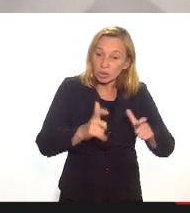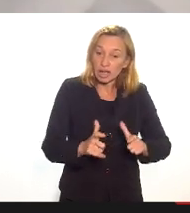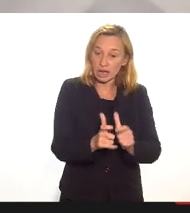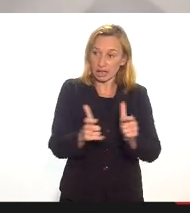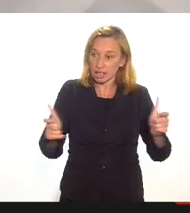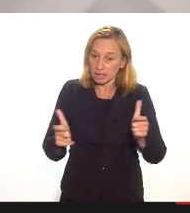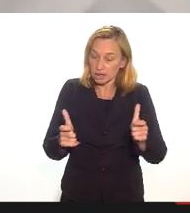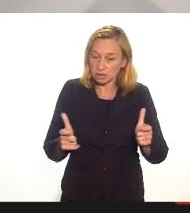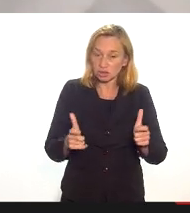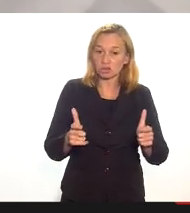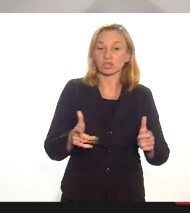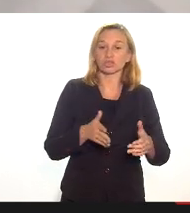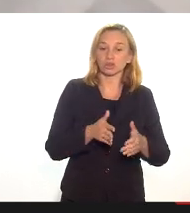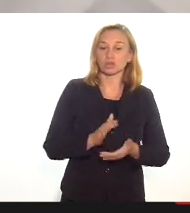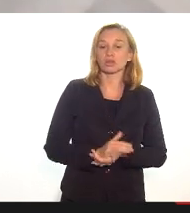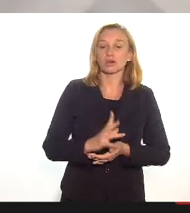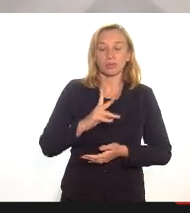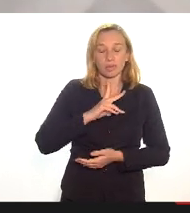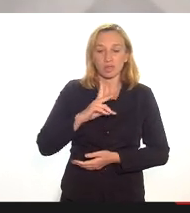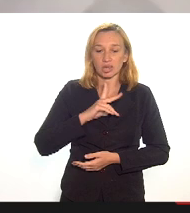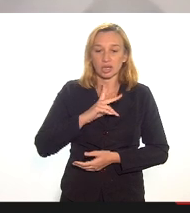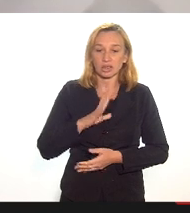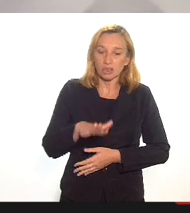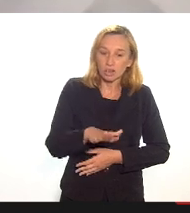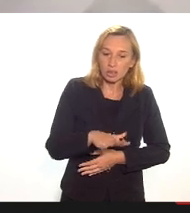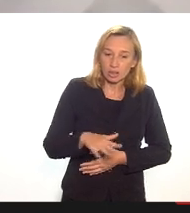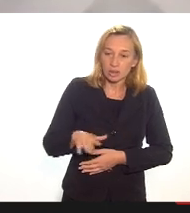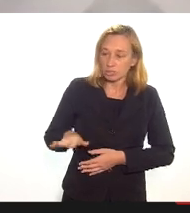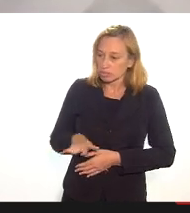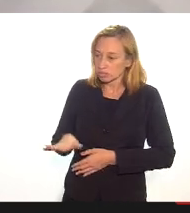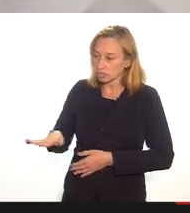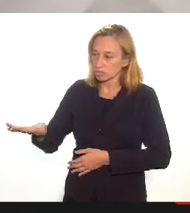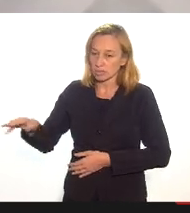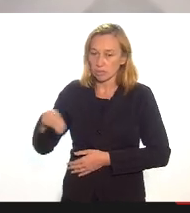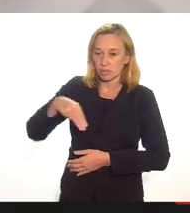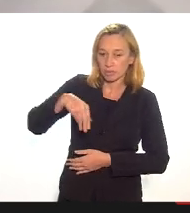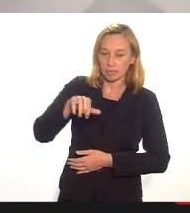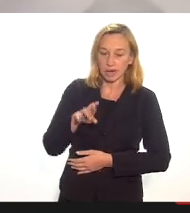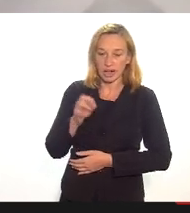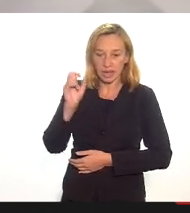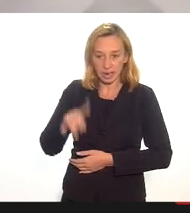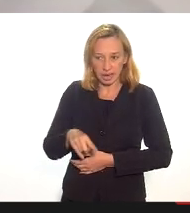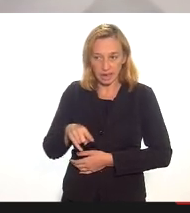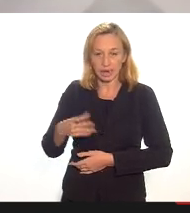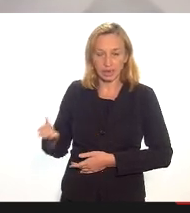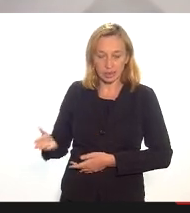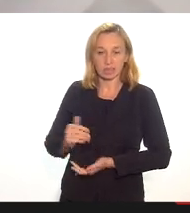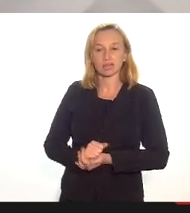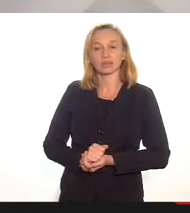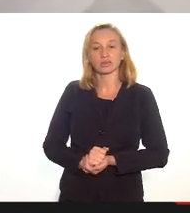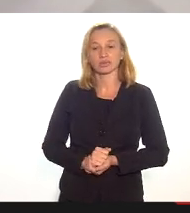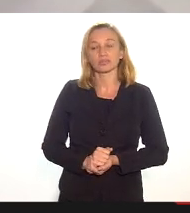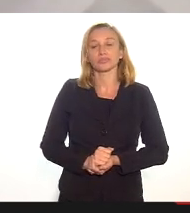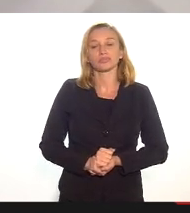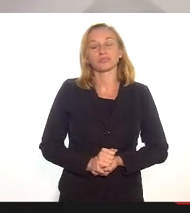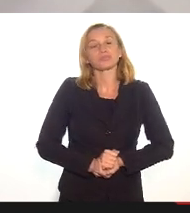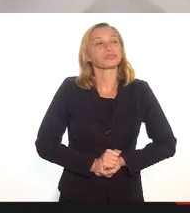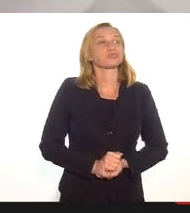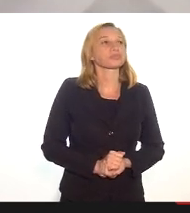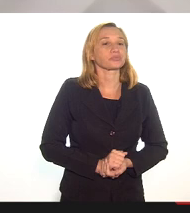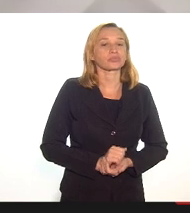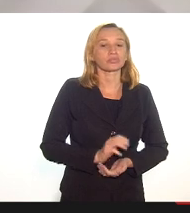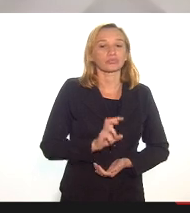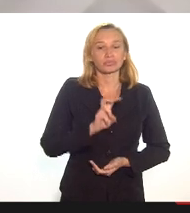a porta de entrada, em particular, para a comunidade da Maré, que ficou desamparada. Exatamente. Né? Então, lá já se